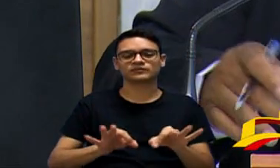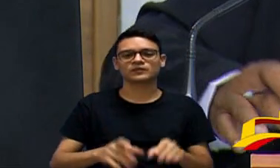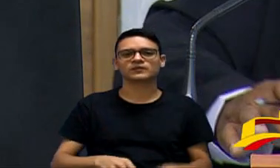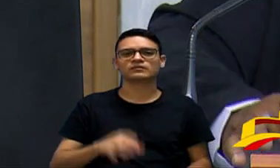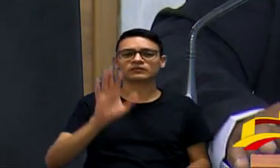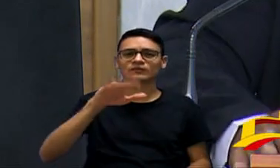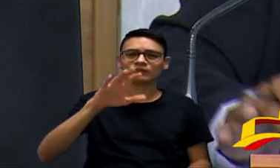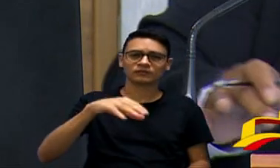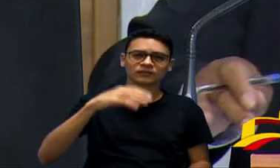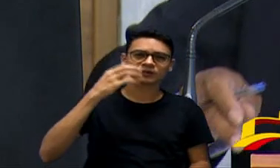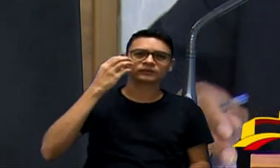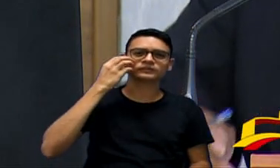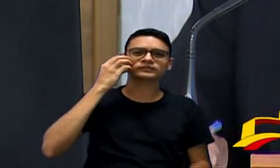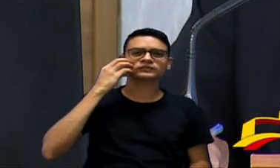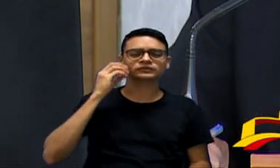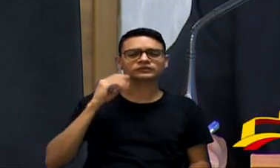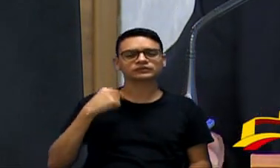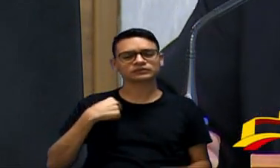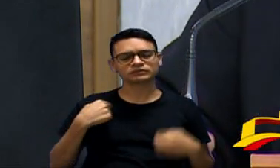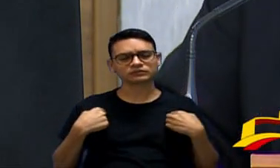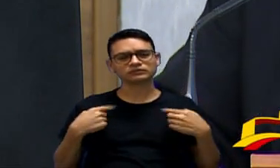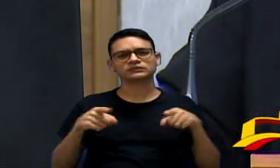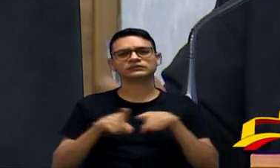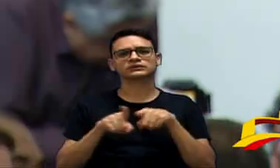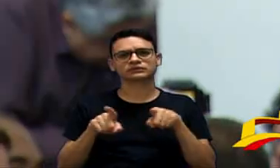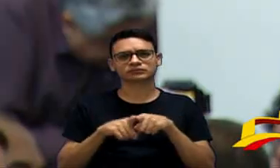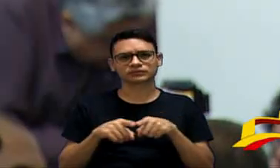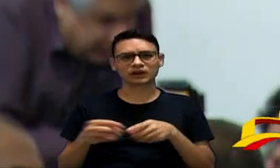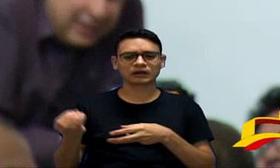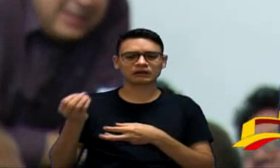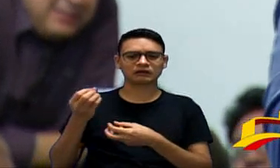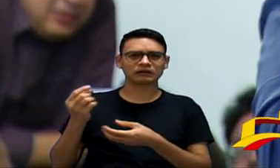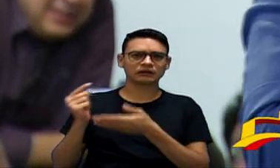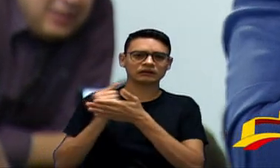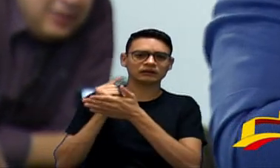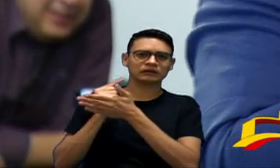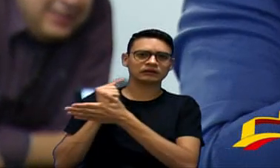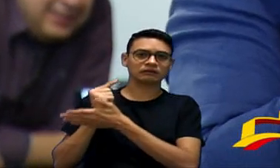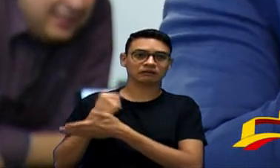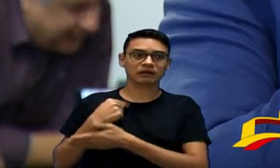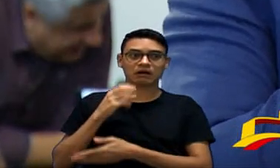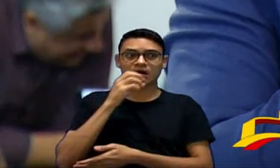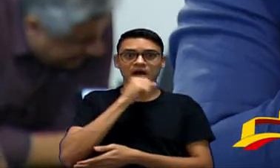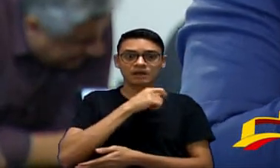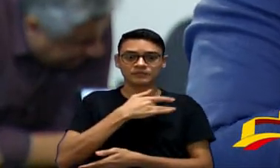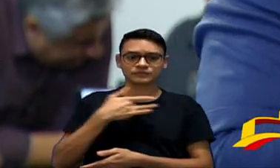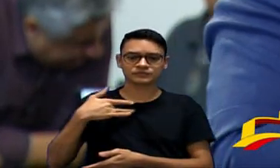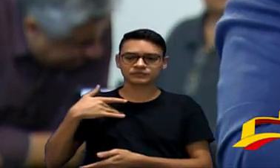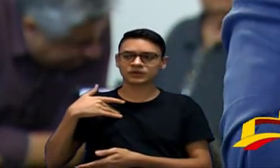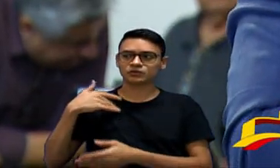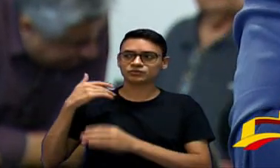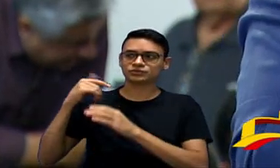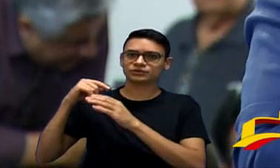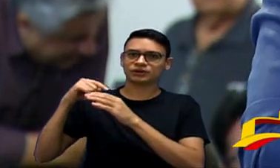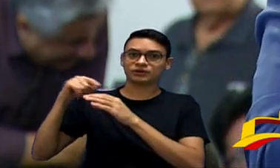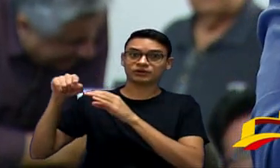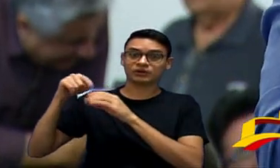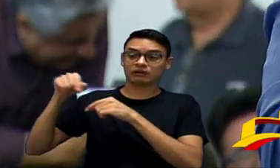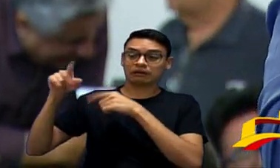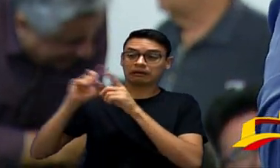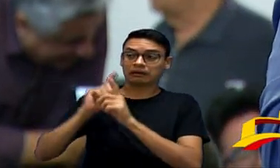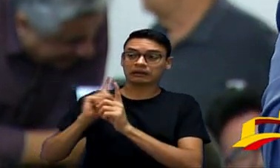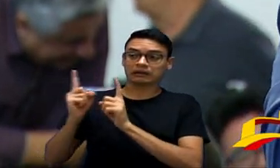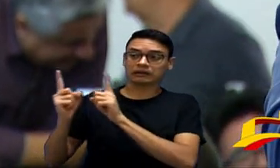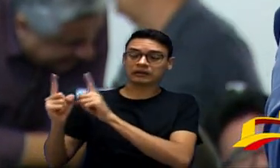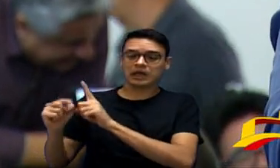Cláudio, Vitão, eu também estava com uma demanda lá, tive que ir urgente no gabinete, questão de saúde, mas meu voto é sim também